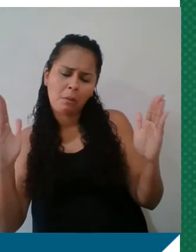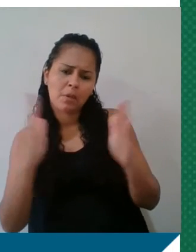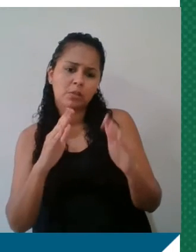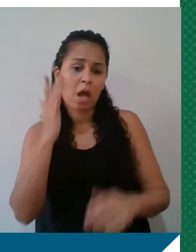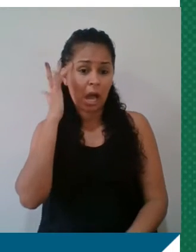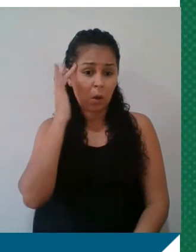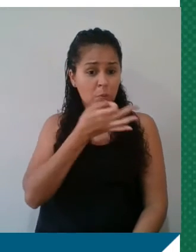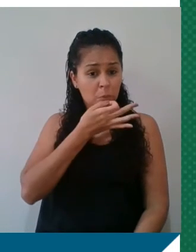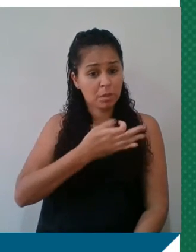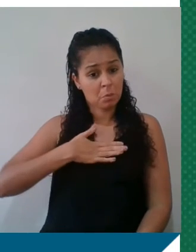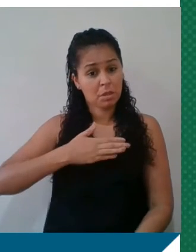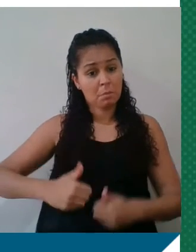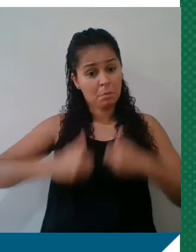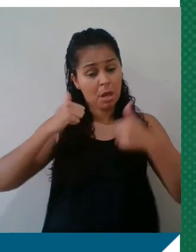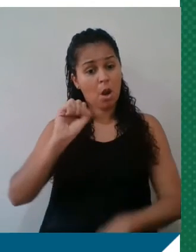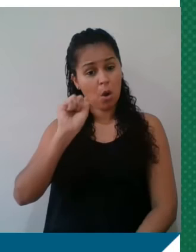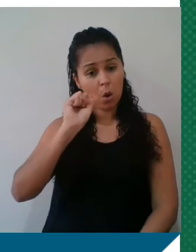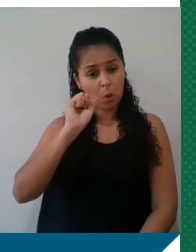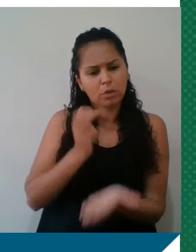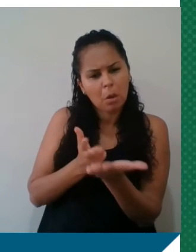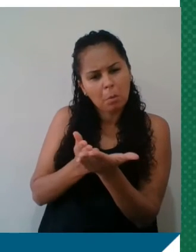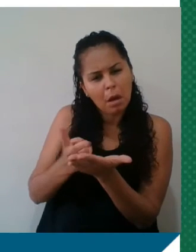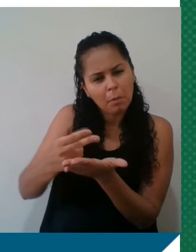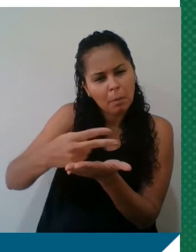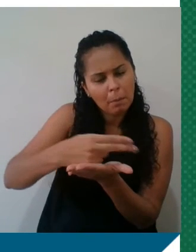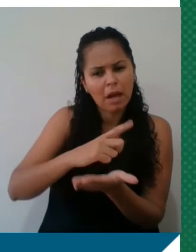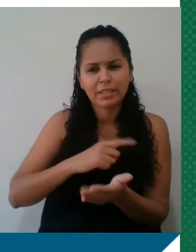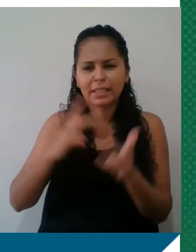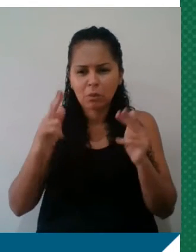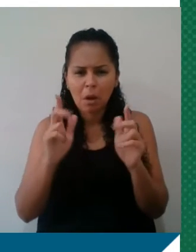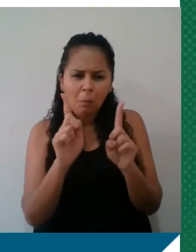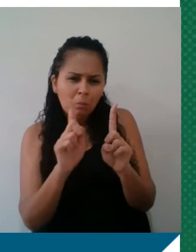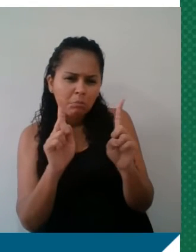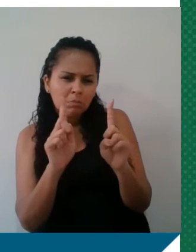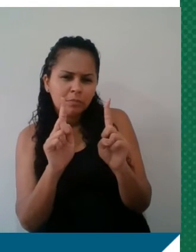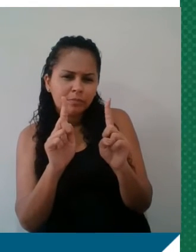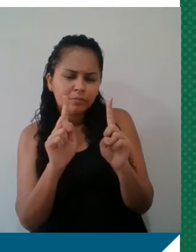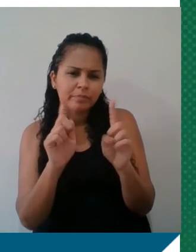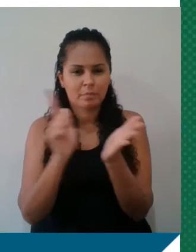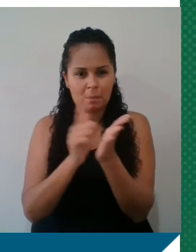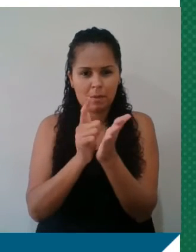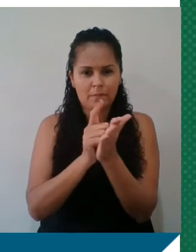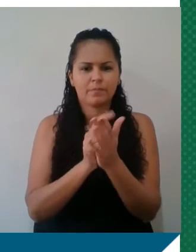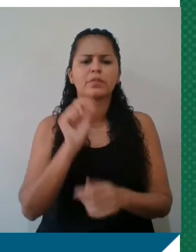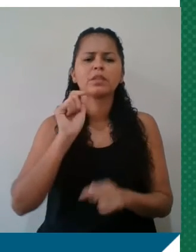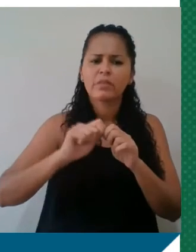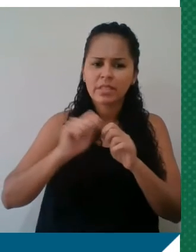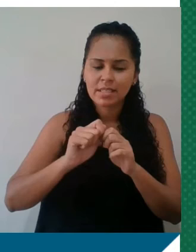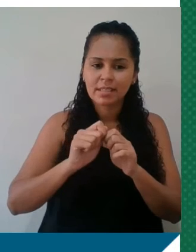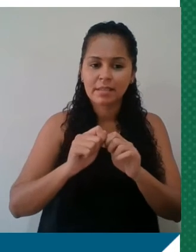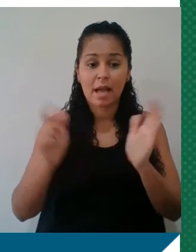eu acho em 8 o tamanho ideal. Quando você cortar em 8, você vai ter mais ou menos cartões desse tamanhozinho assim. Beleza, e o que você